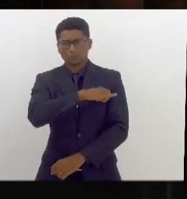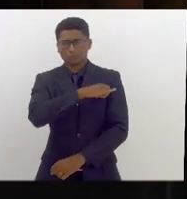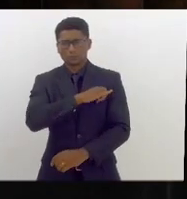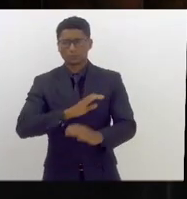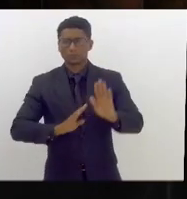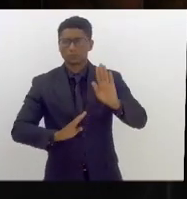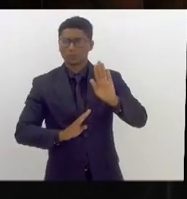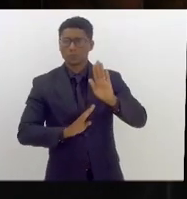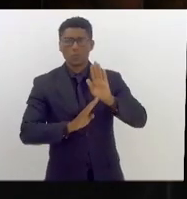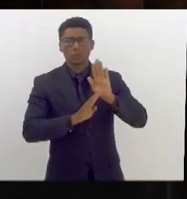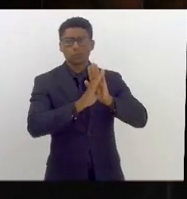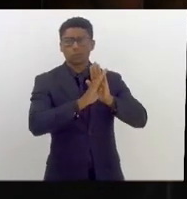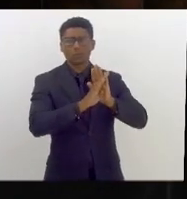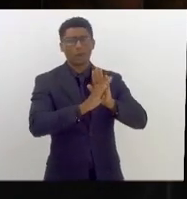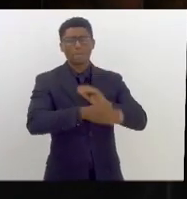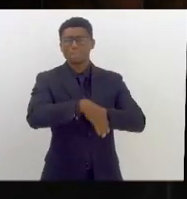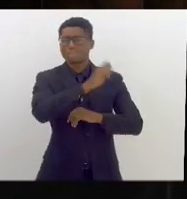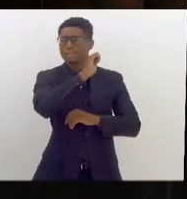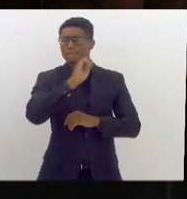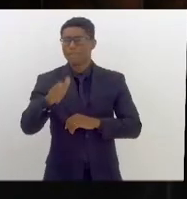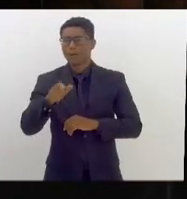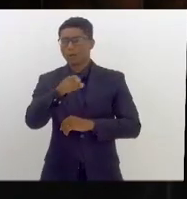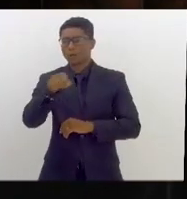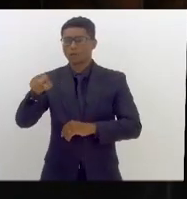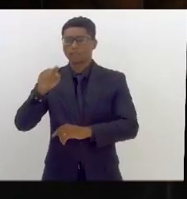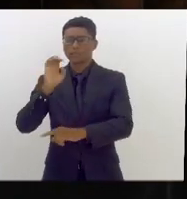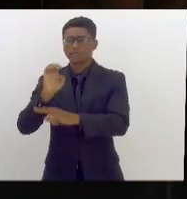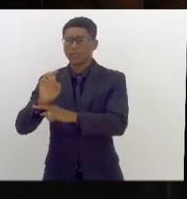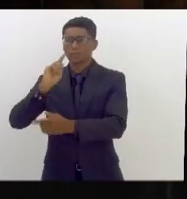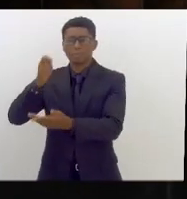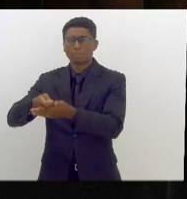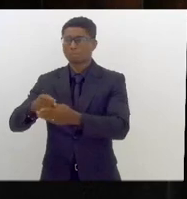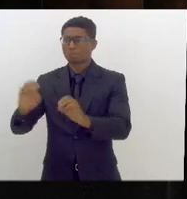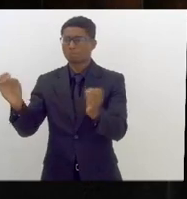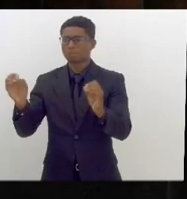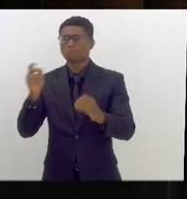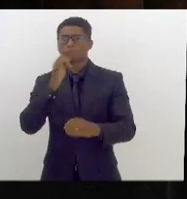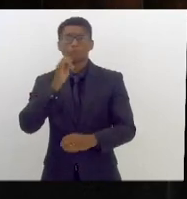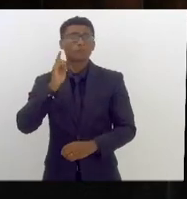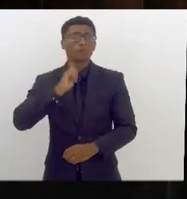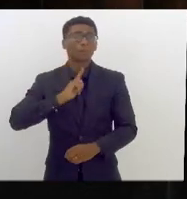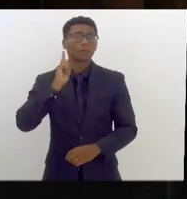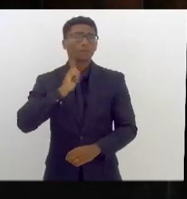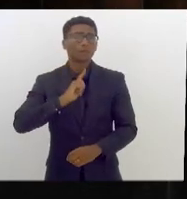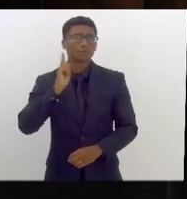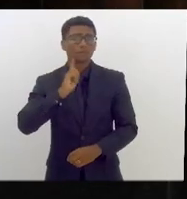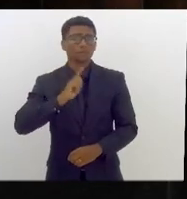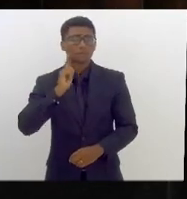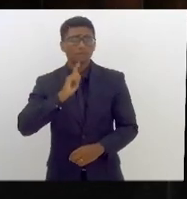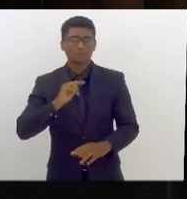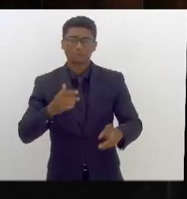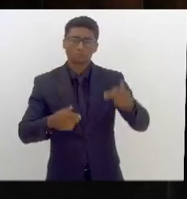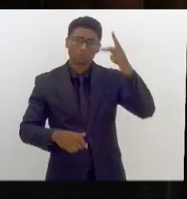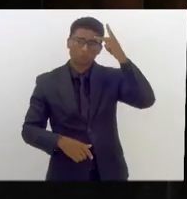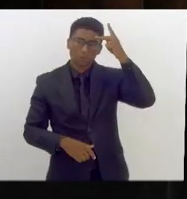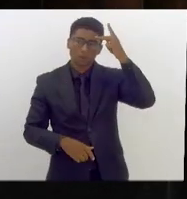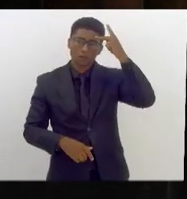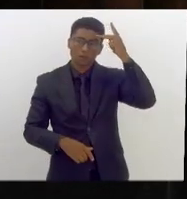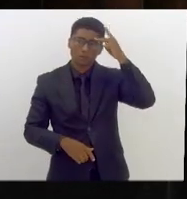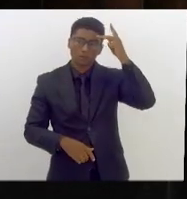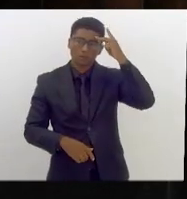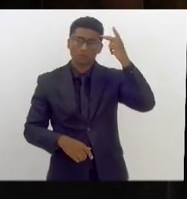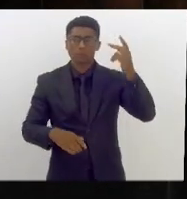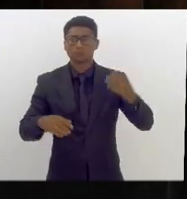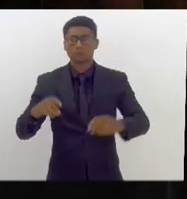do que estados que se recusaram a pagar esse valor. Então, estados como Minas, São Paulo, Rio Grande